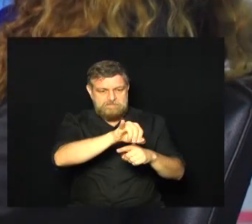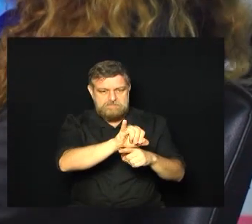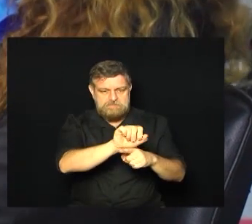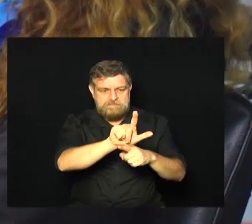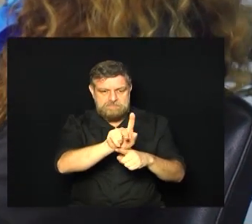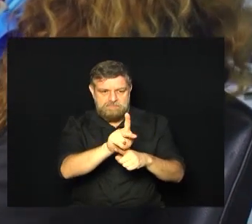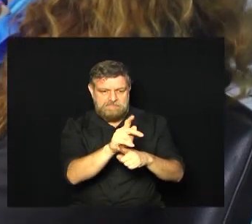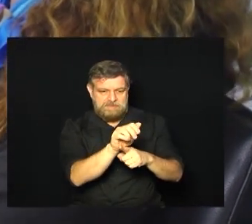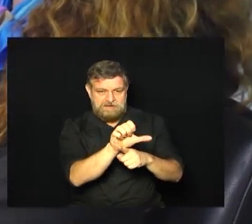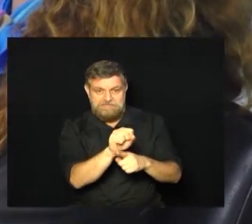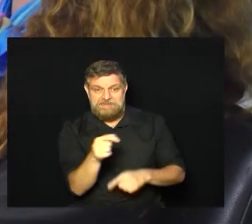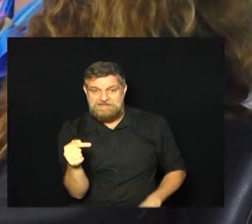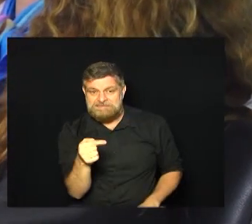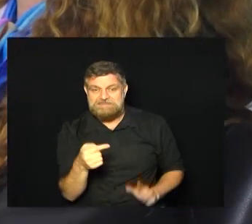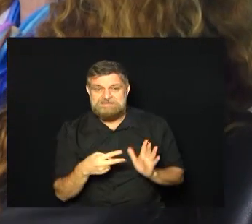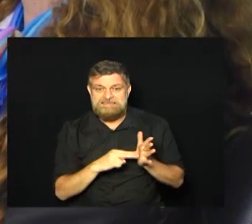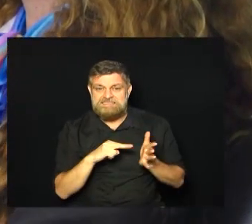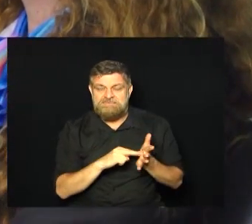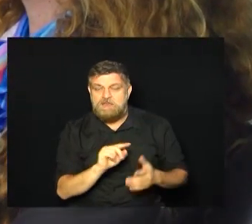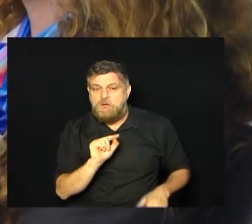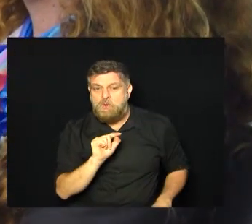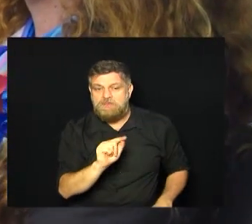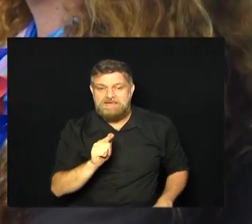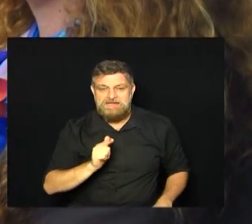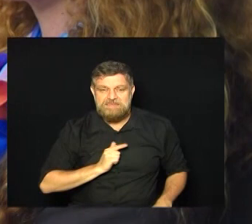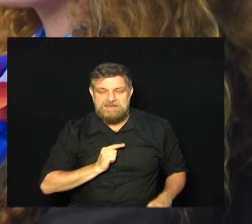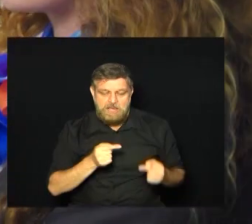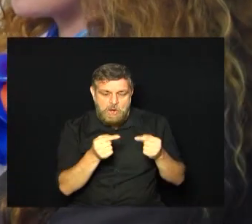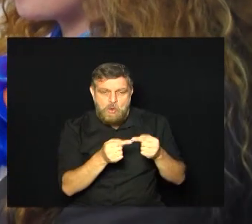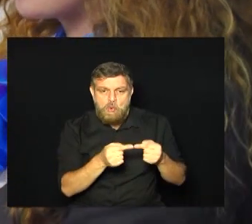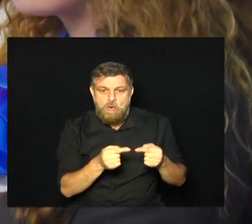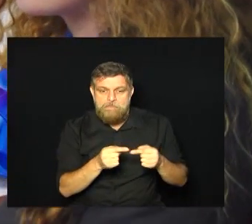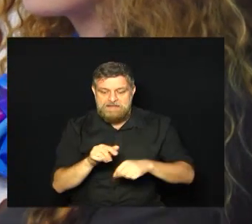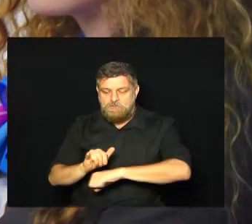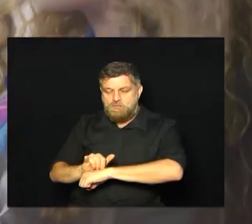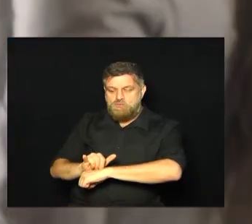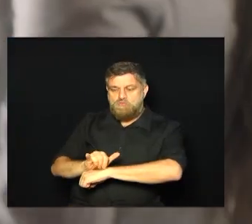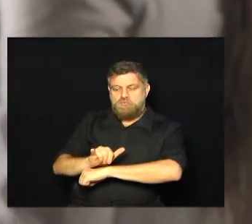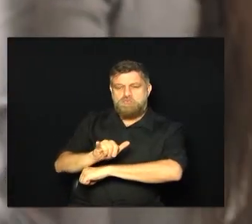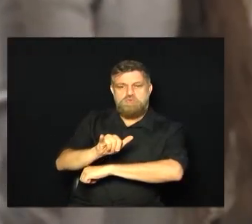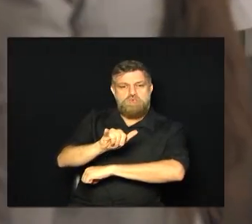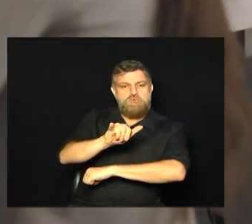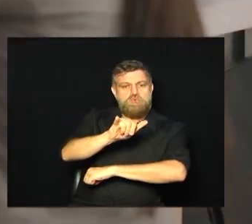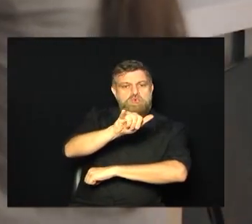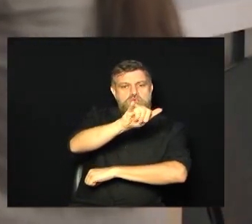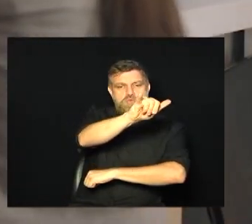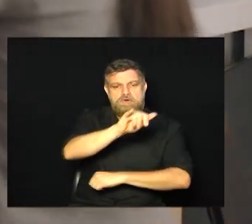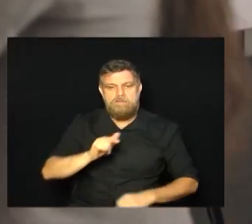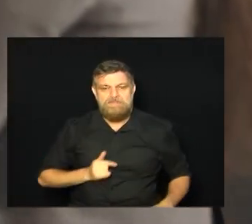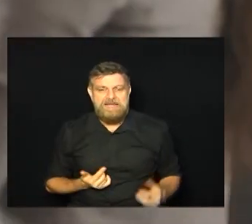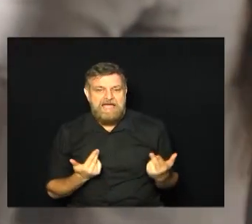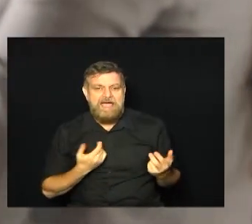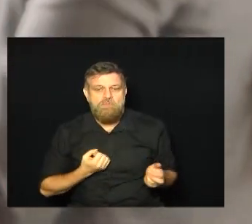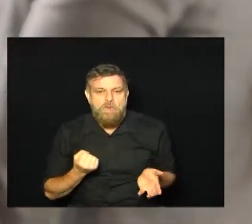são o quê? Milhas, a gente coloca milhas porque é mais voltado para companhias aéreas. Mas, na verdade, é a mesma coisa que